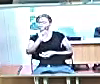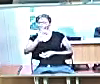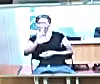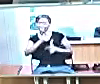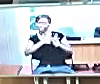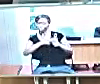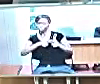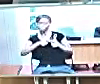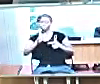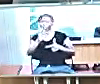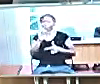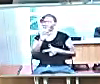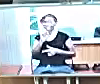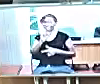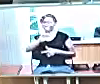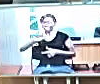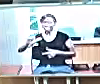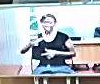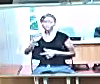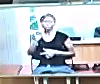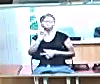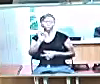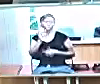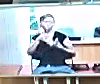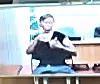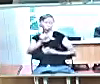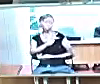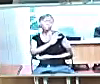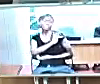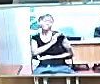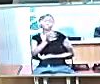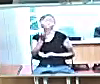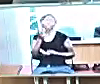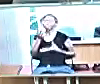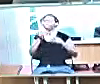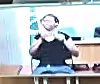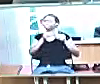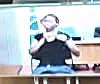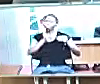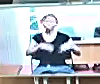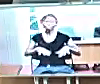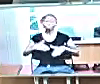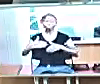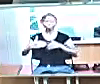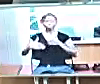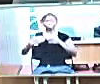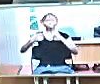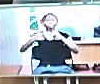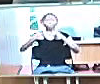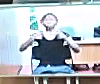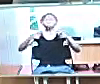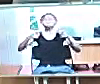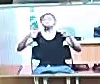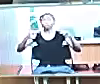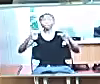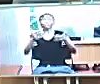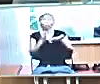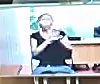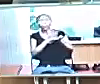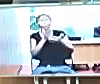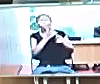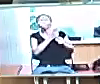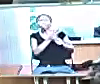sofreu nos últimos anos prejudicou até a ampliação de algumas destas conquistas